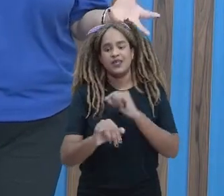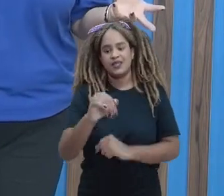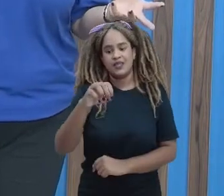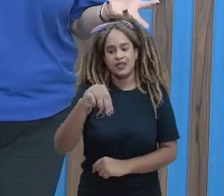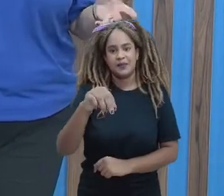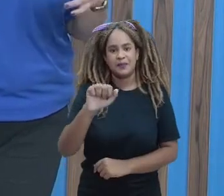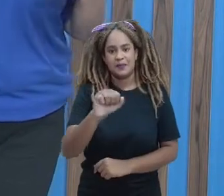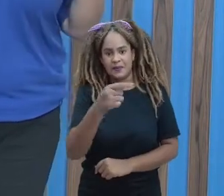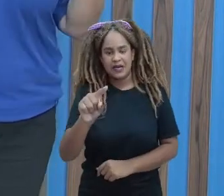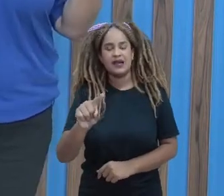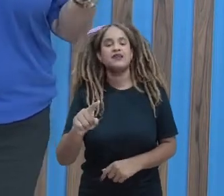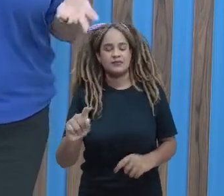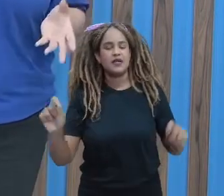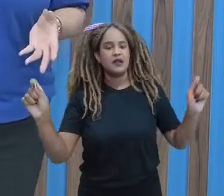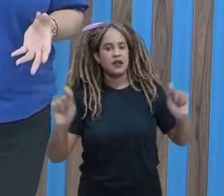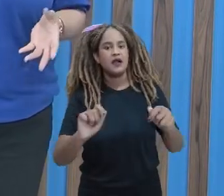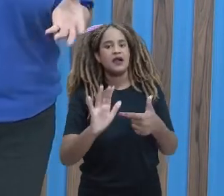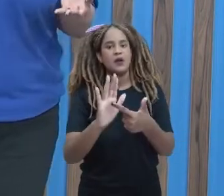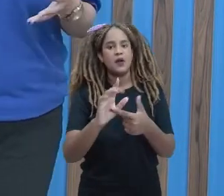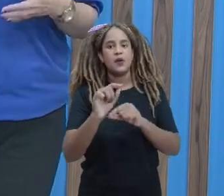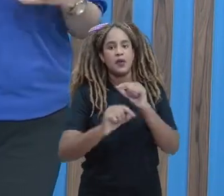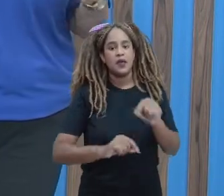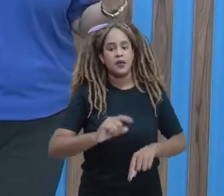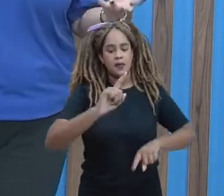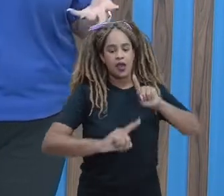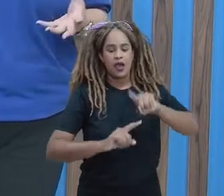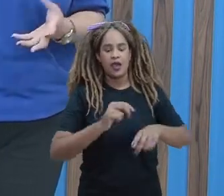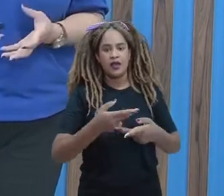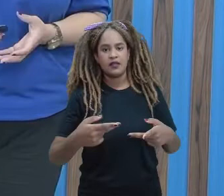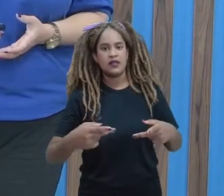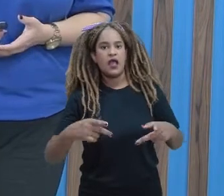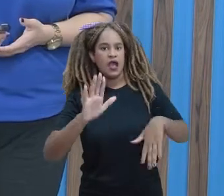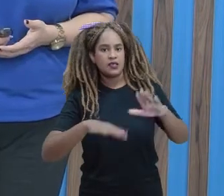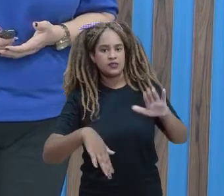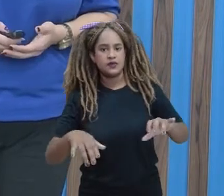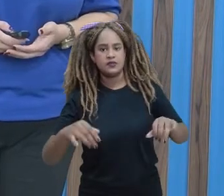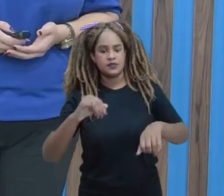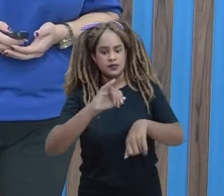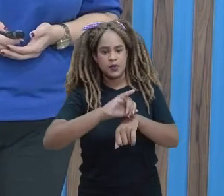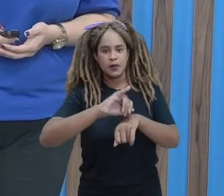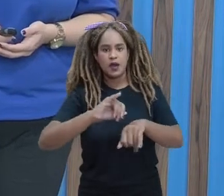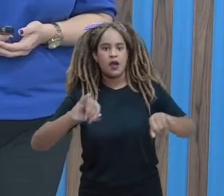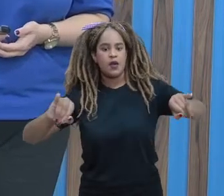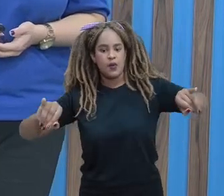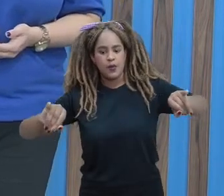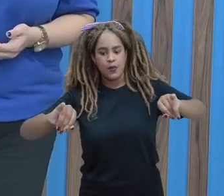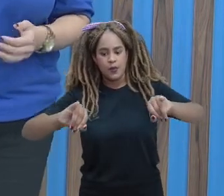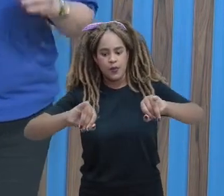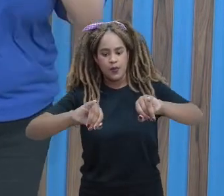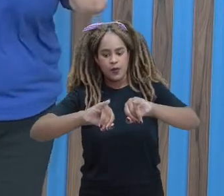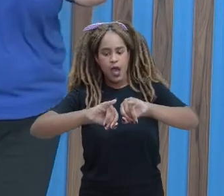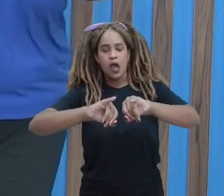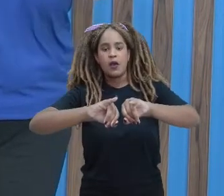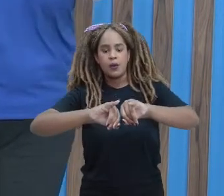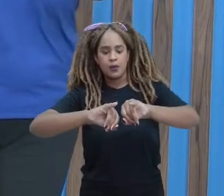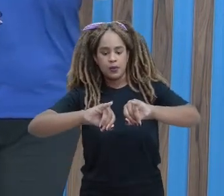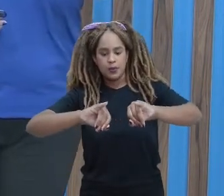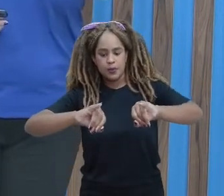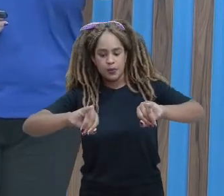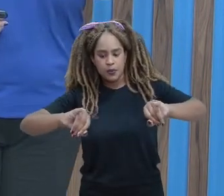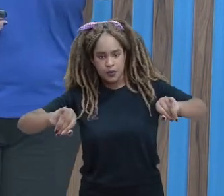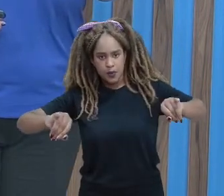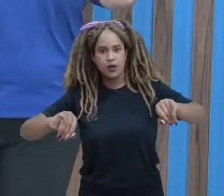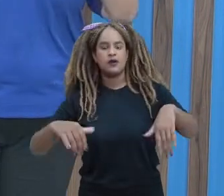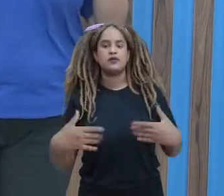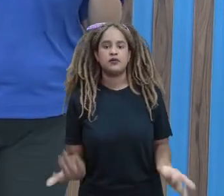essa capacidade, né? A esses materiais que apresentam essa capacidade aí de atrair ou de repelir, tá? Então,